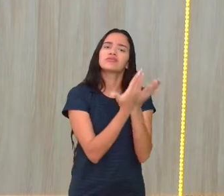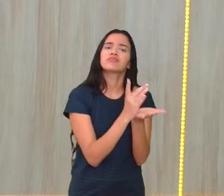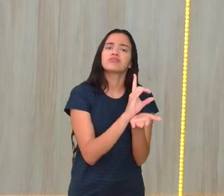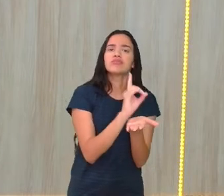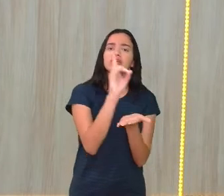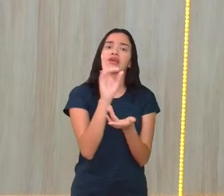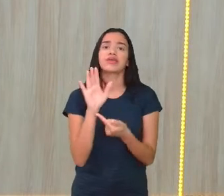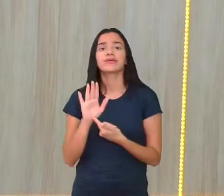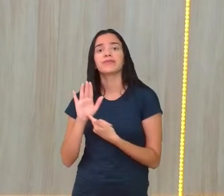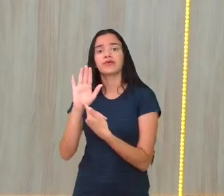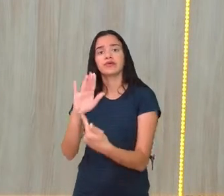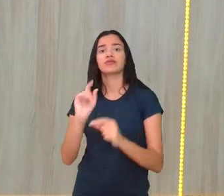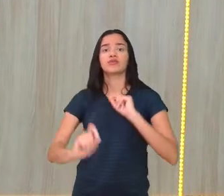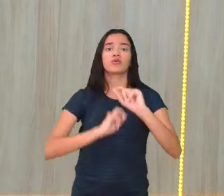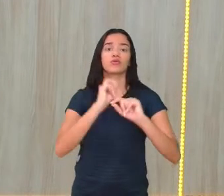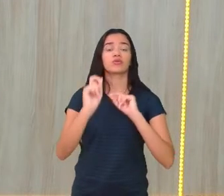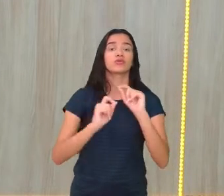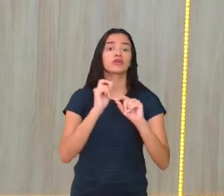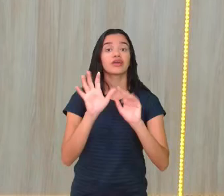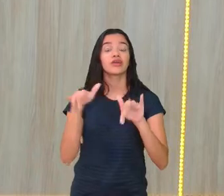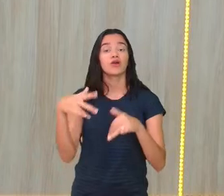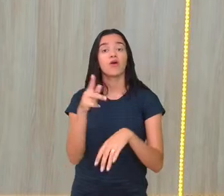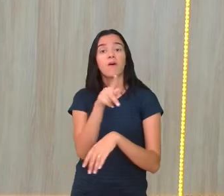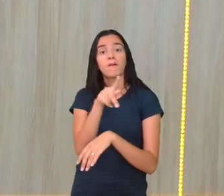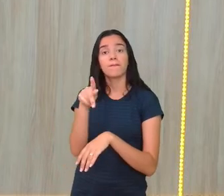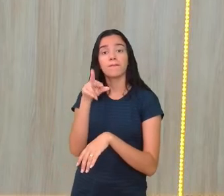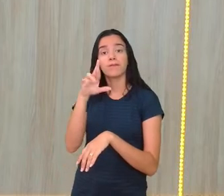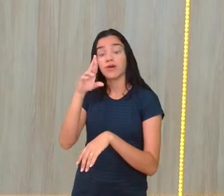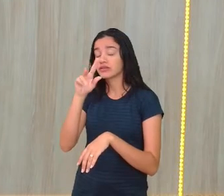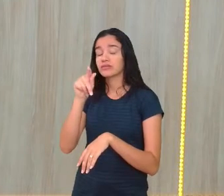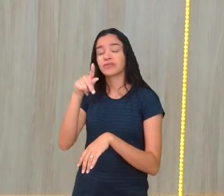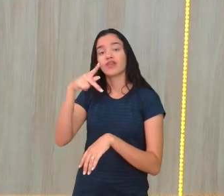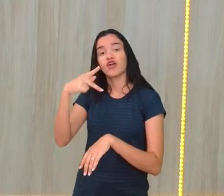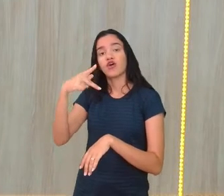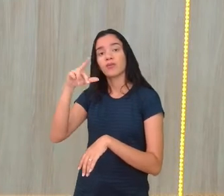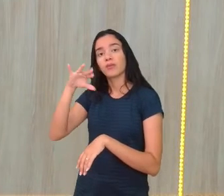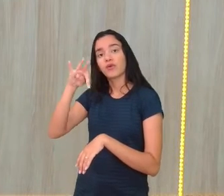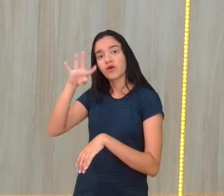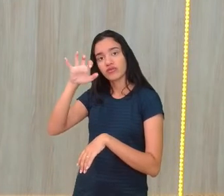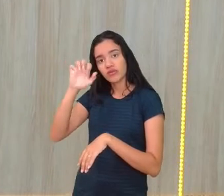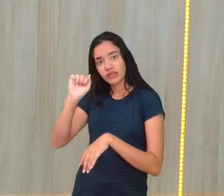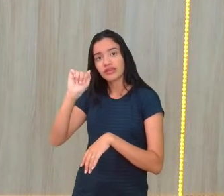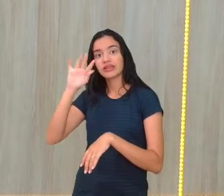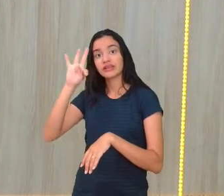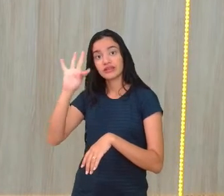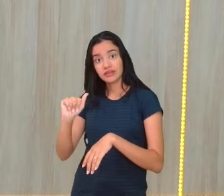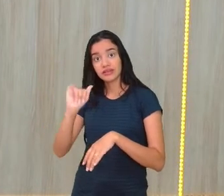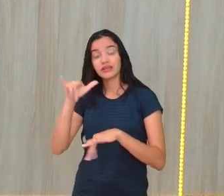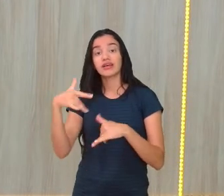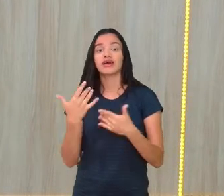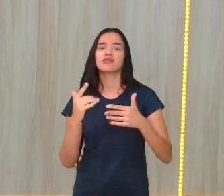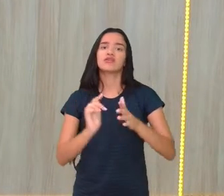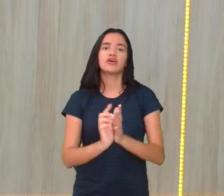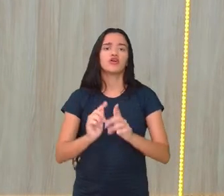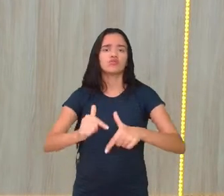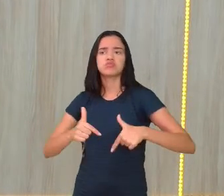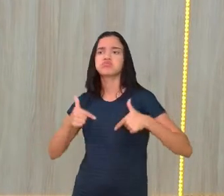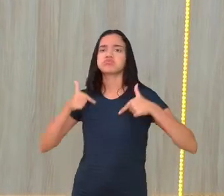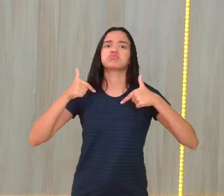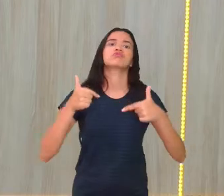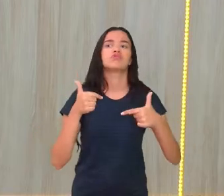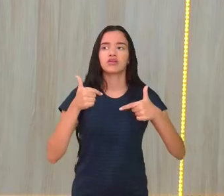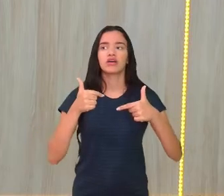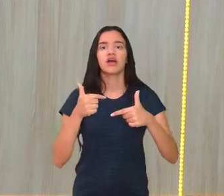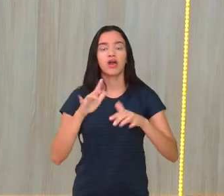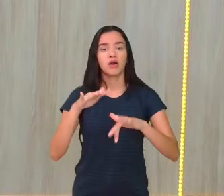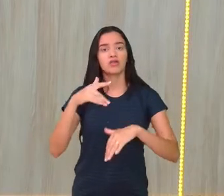que mostra o profeta Elias, né, enfrentando 400 profetas de Baal, certo? Sacerdotes